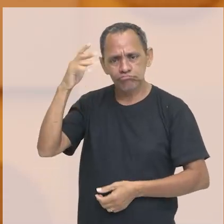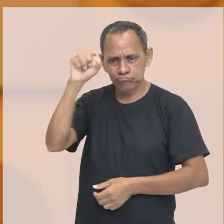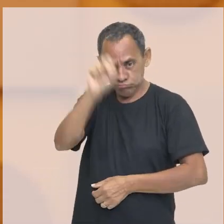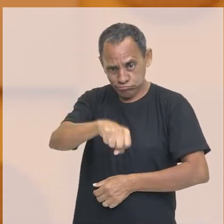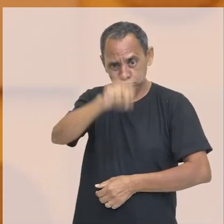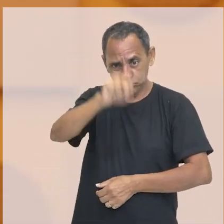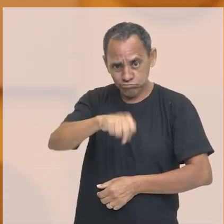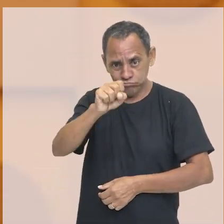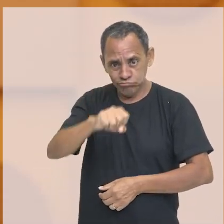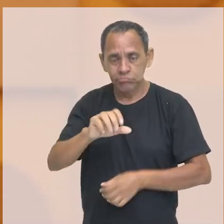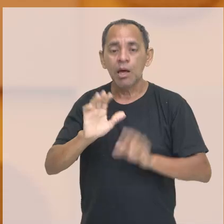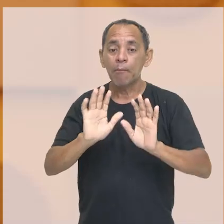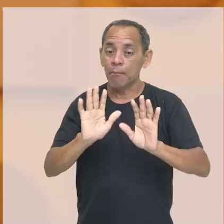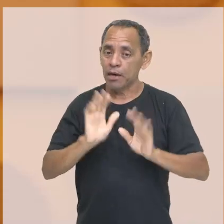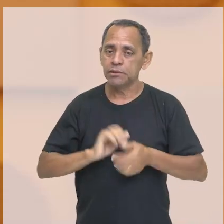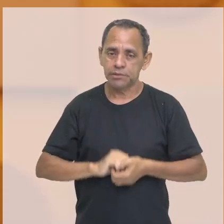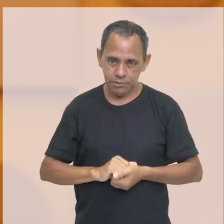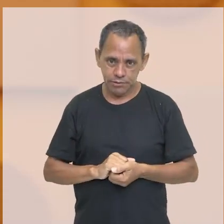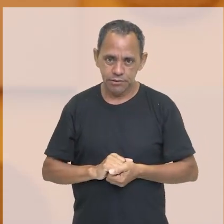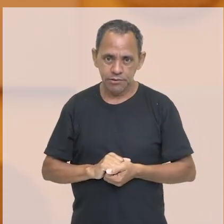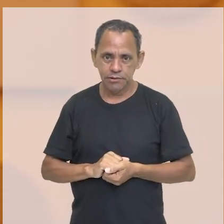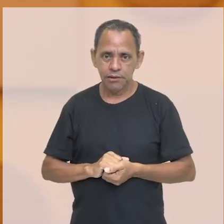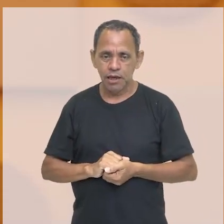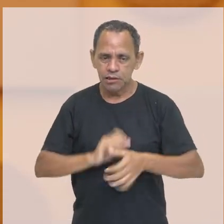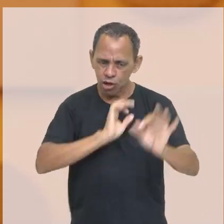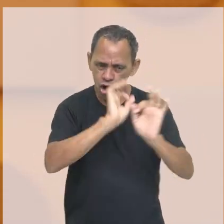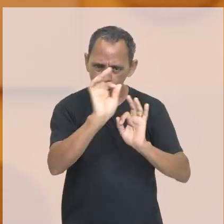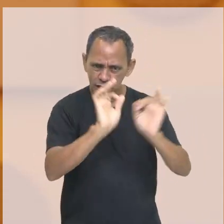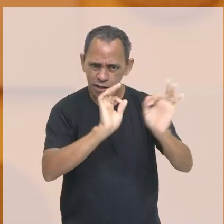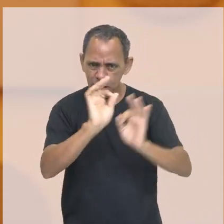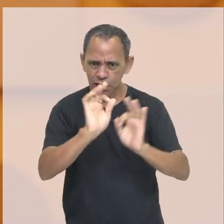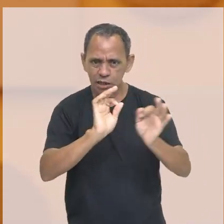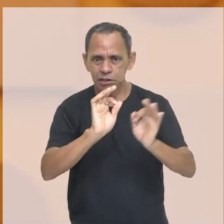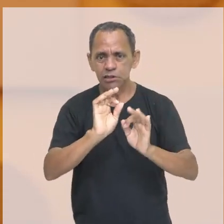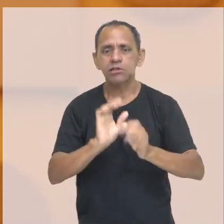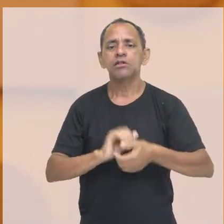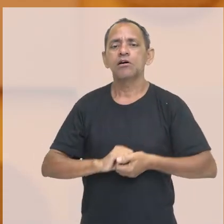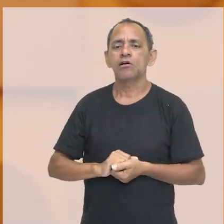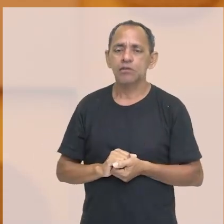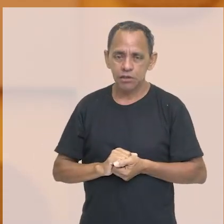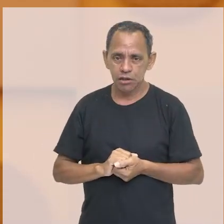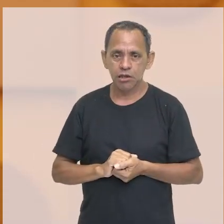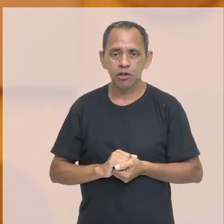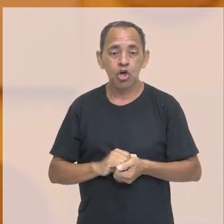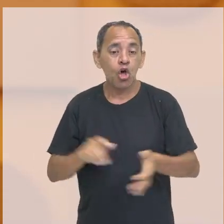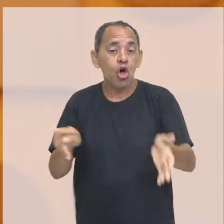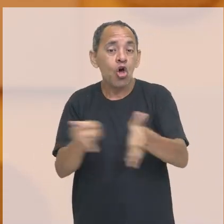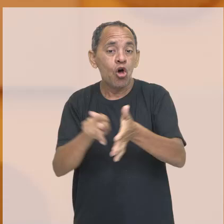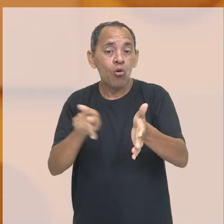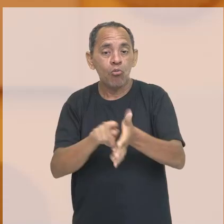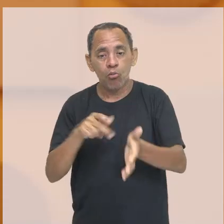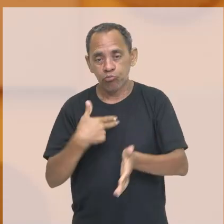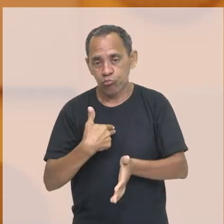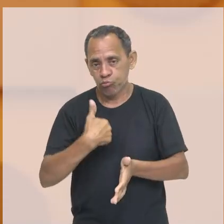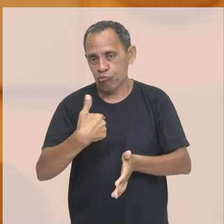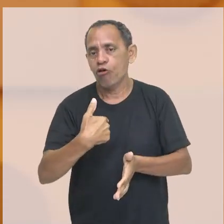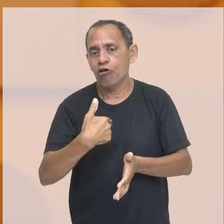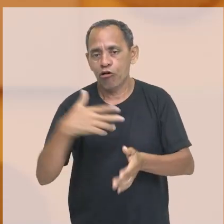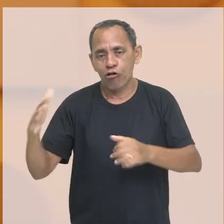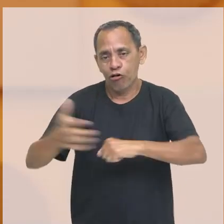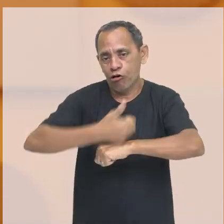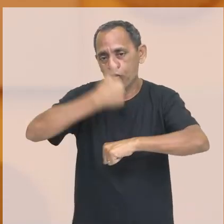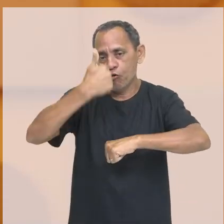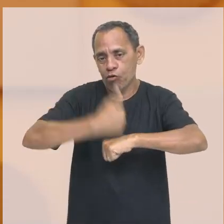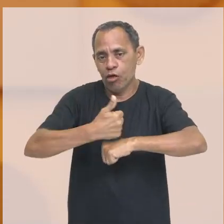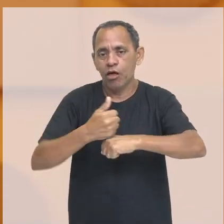específico, esse atentado, esse plano, foi todo ele arquitetado para que o próprio Getúlio Vargas tomasse o poder, e esse